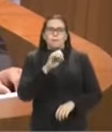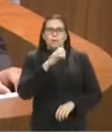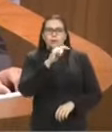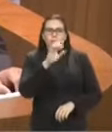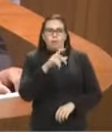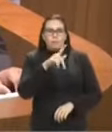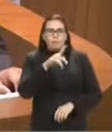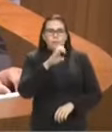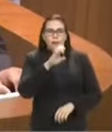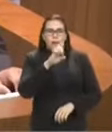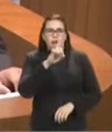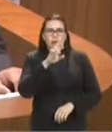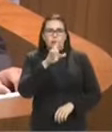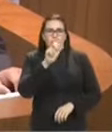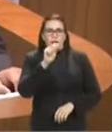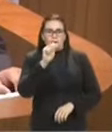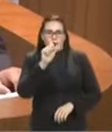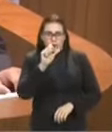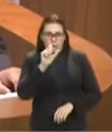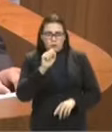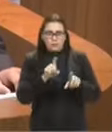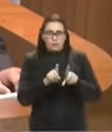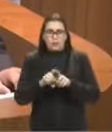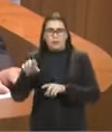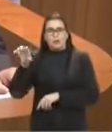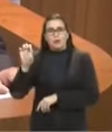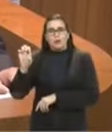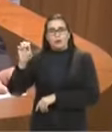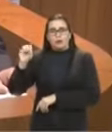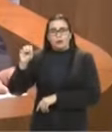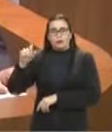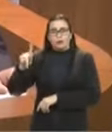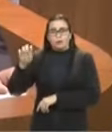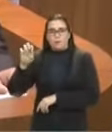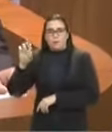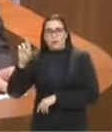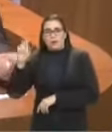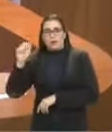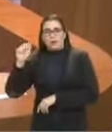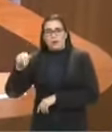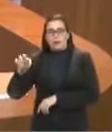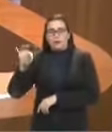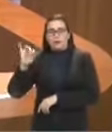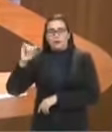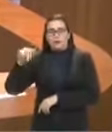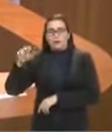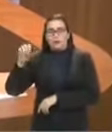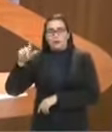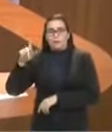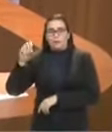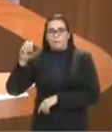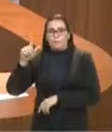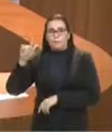ali circunvizinhas que foram afetadas com uma grande enxurrada e trazendo muito transtorno para a